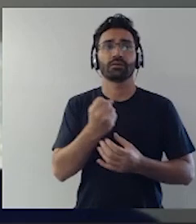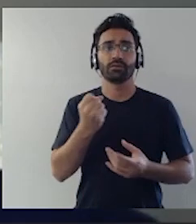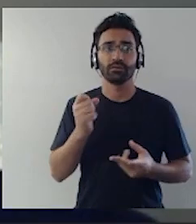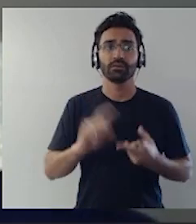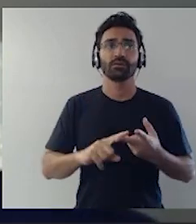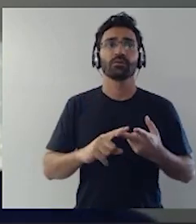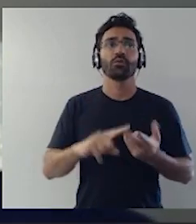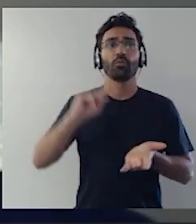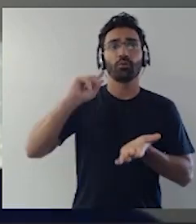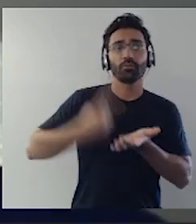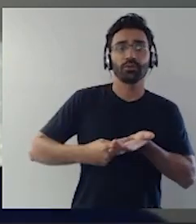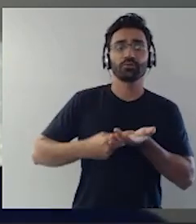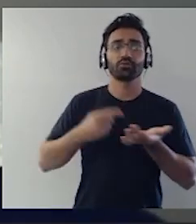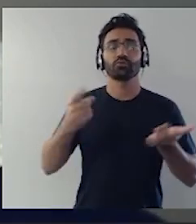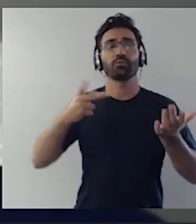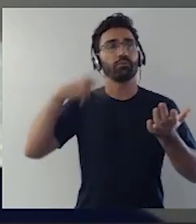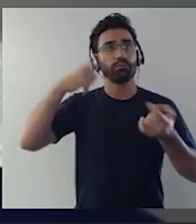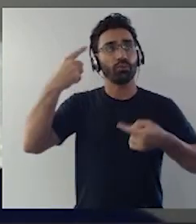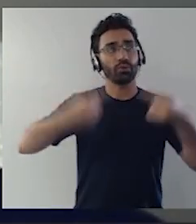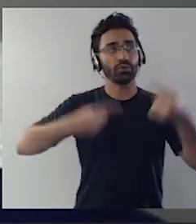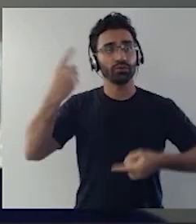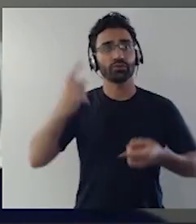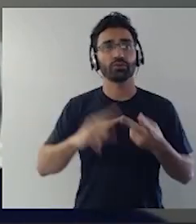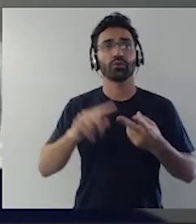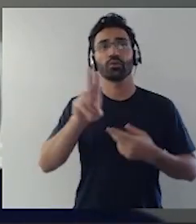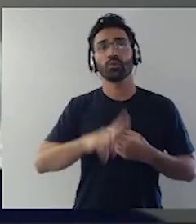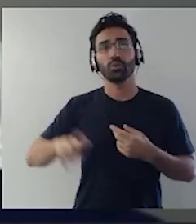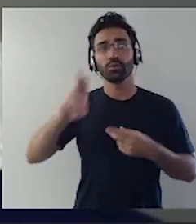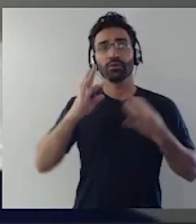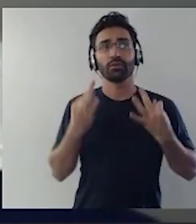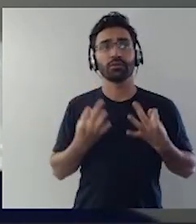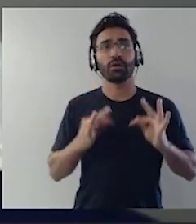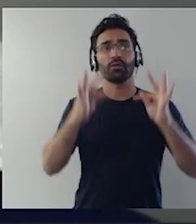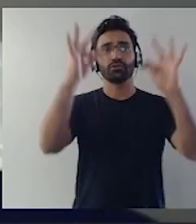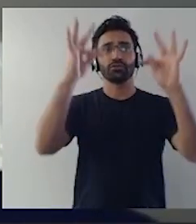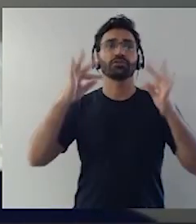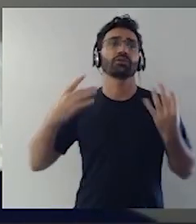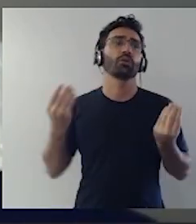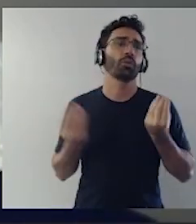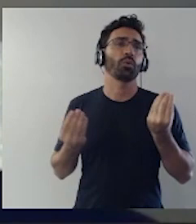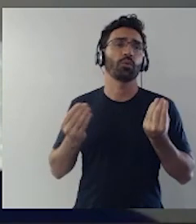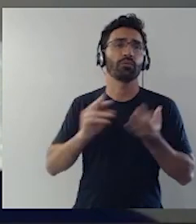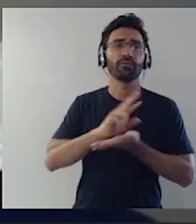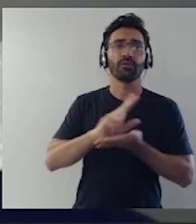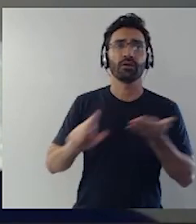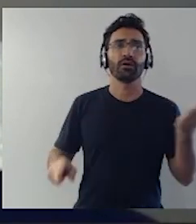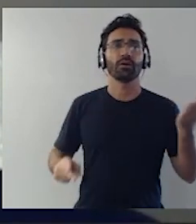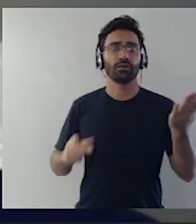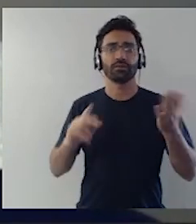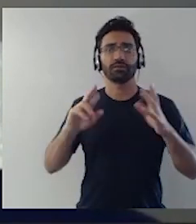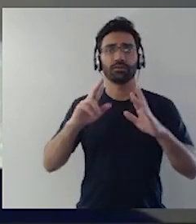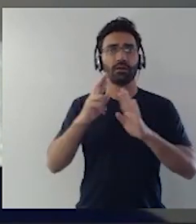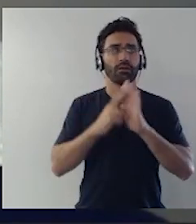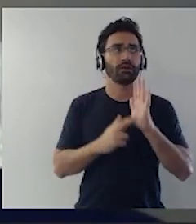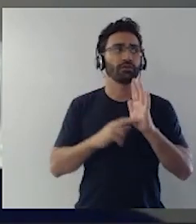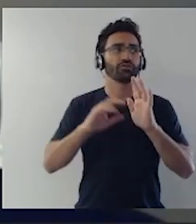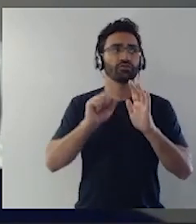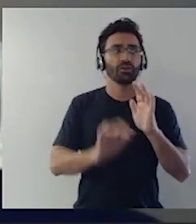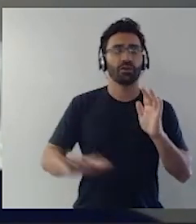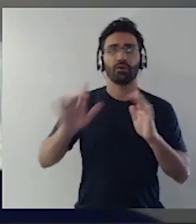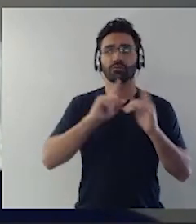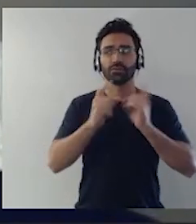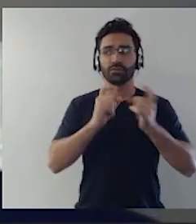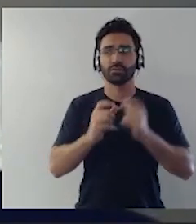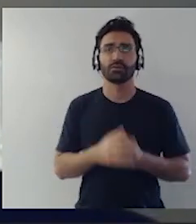Compromisso político e liderança. Uso coerente das tecnologias por meio das diversas políticas numa reforma geral da administração.